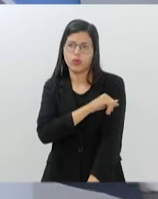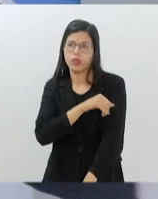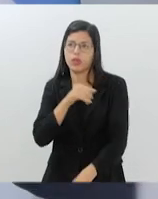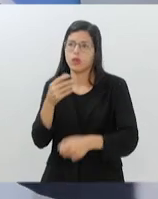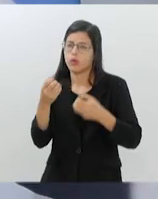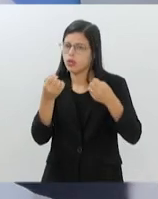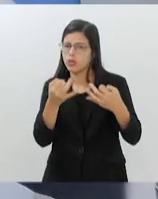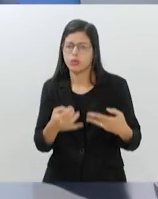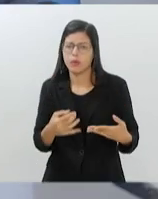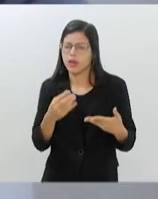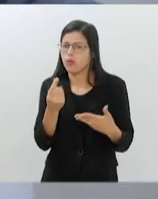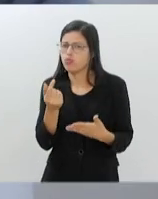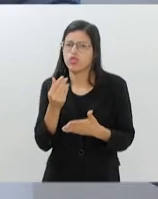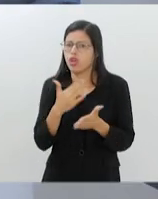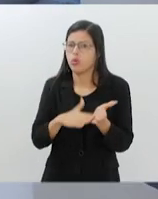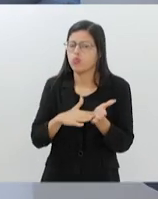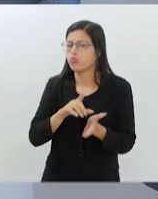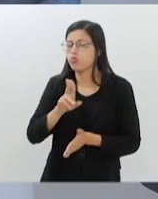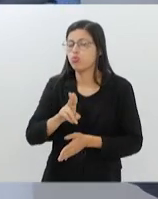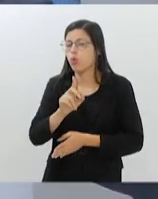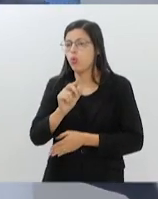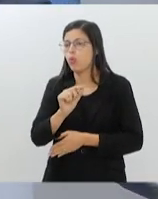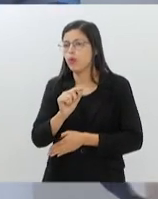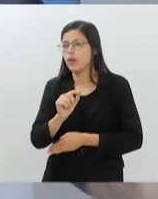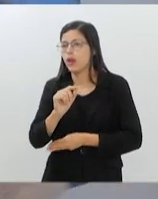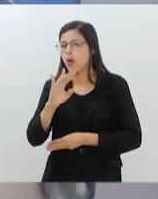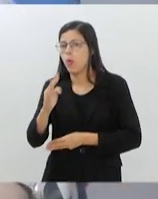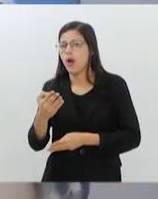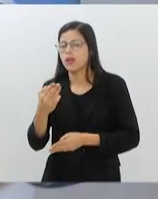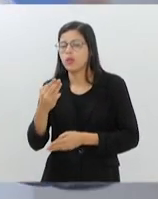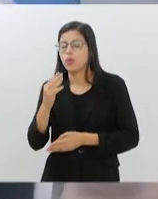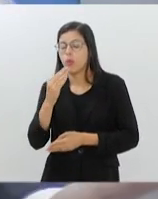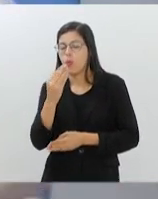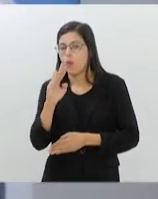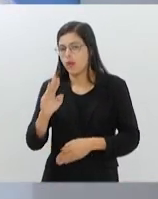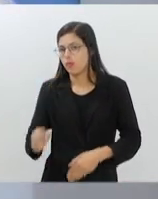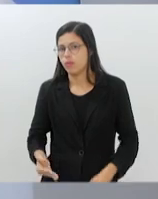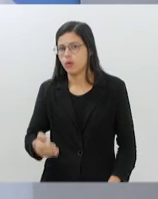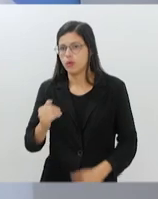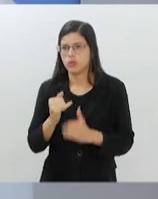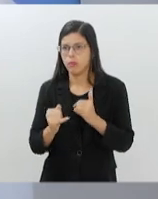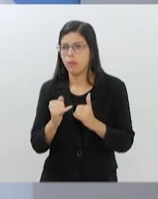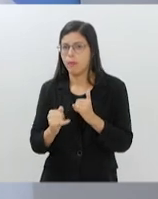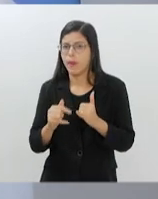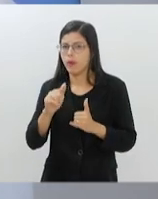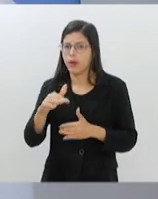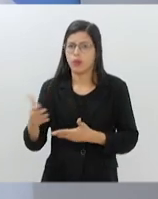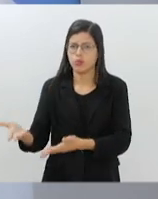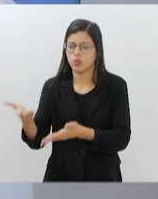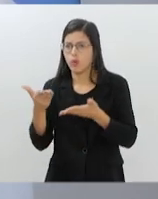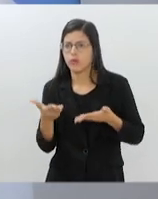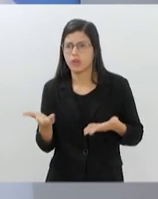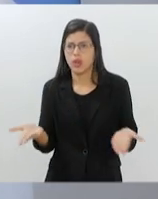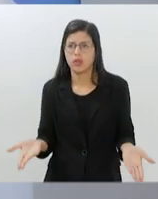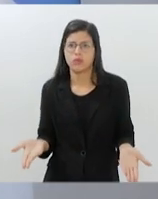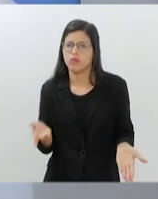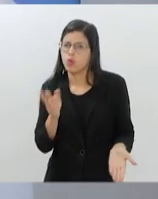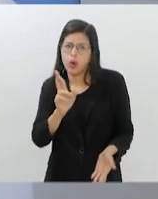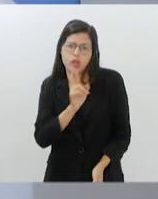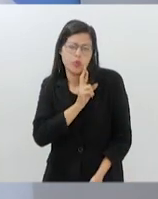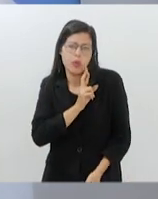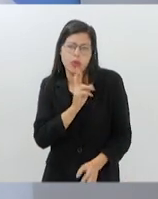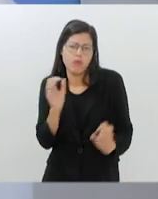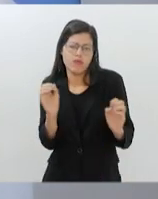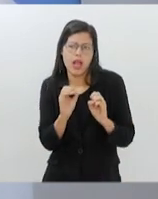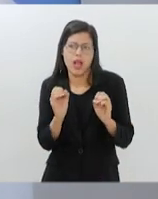gastou 4,5 milhões a partir do momento que gastou 4,5 milhões me quem foram os convidados e qual o critério utilizado a senhora não respondeu nada disso até agora e a